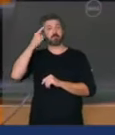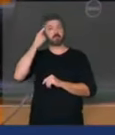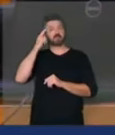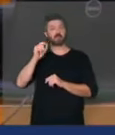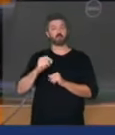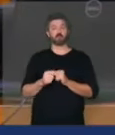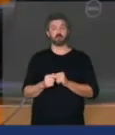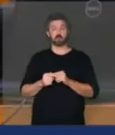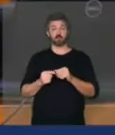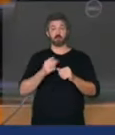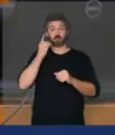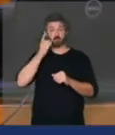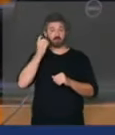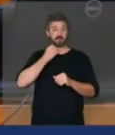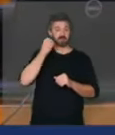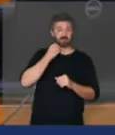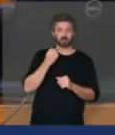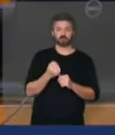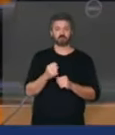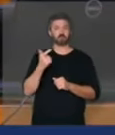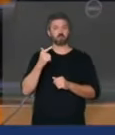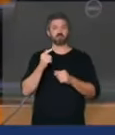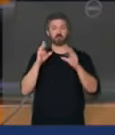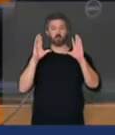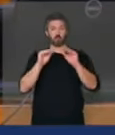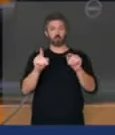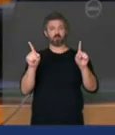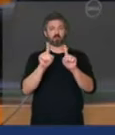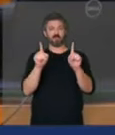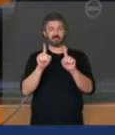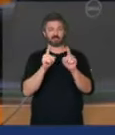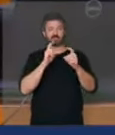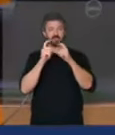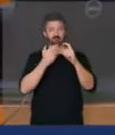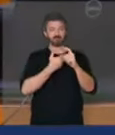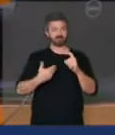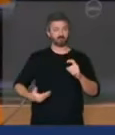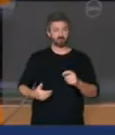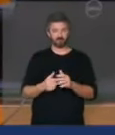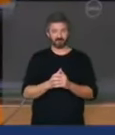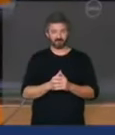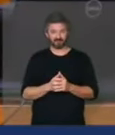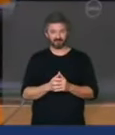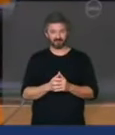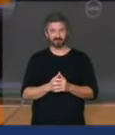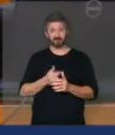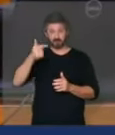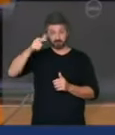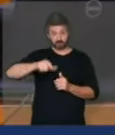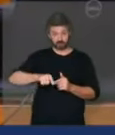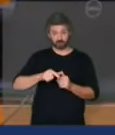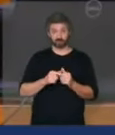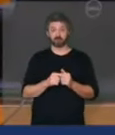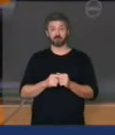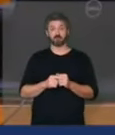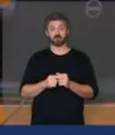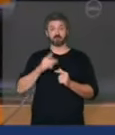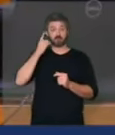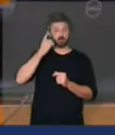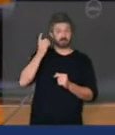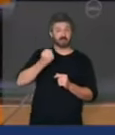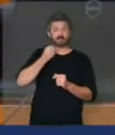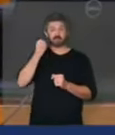os congressistas não têm ingerência nas ações da administração pública. Repito, os